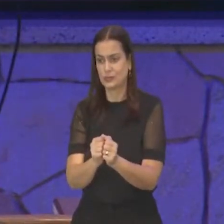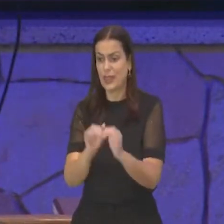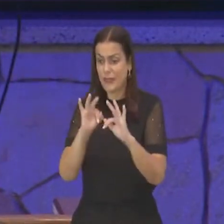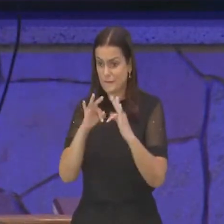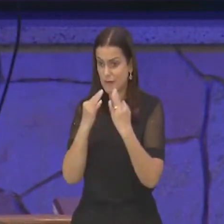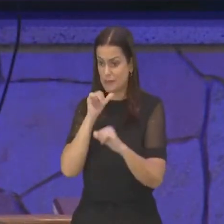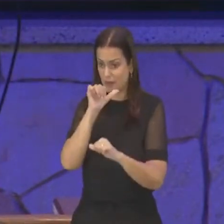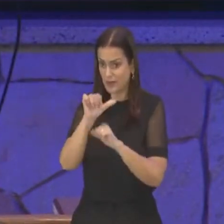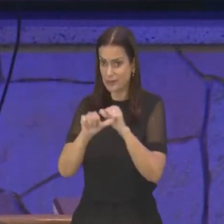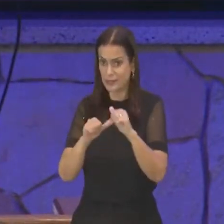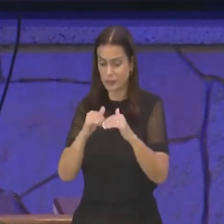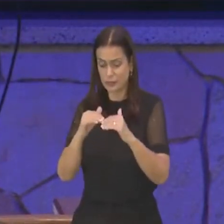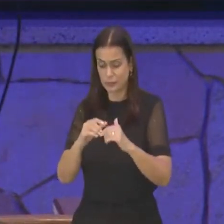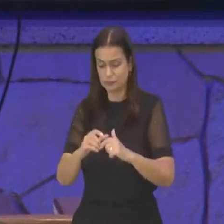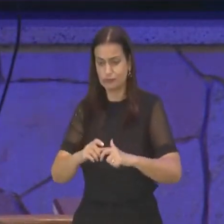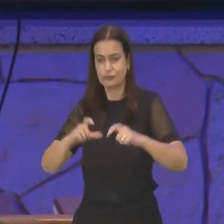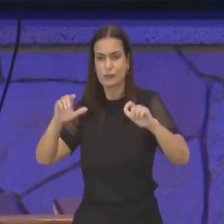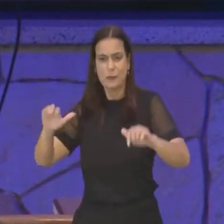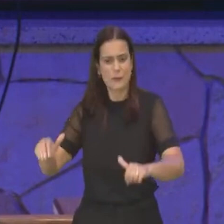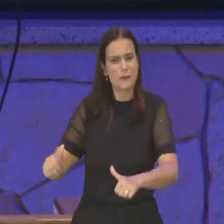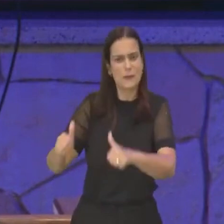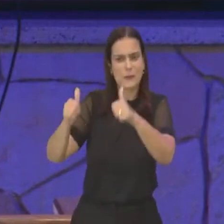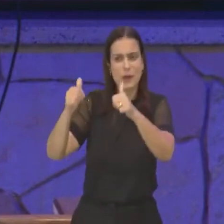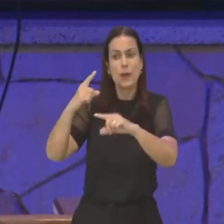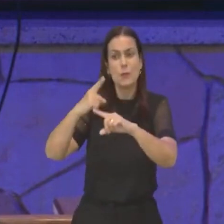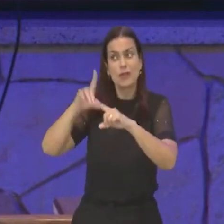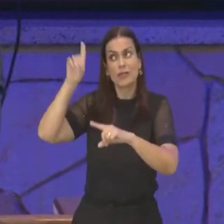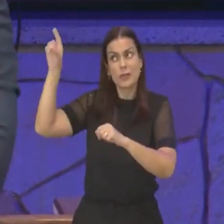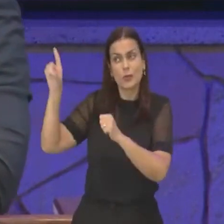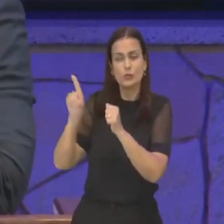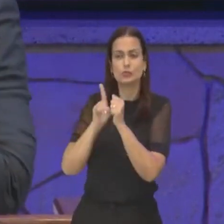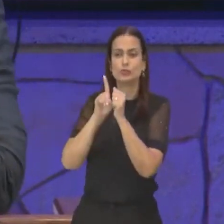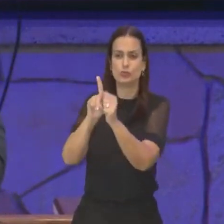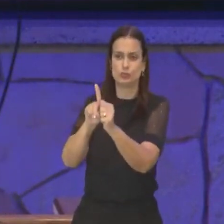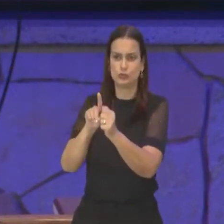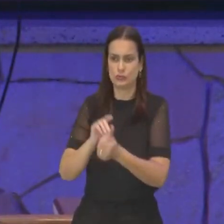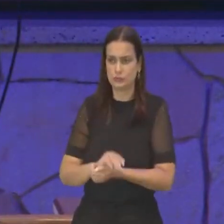transformados e edificados pela presença de Deus. Vamos